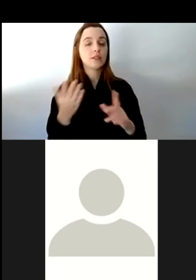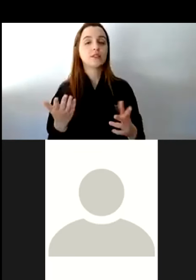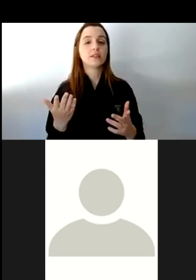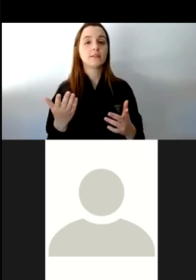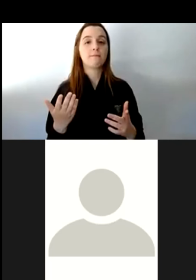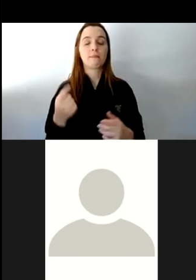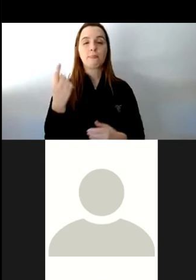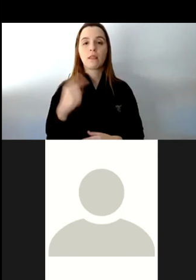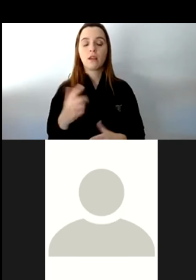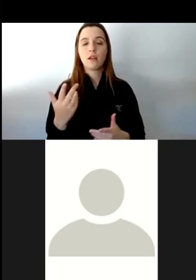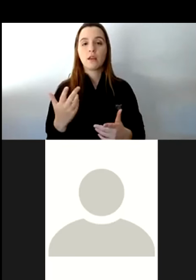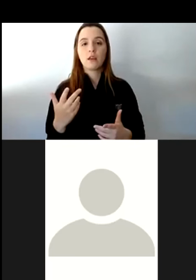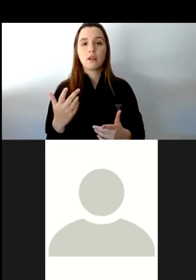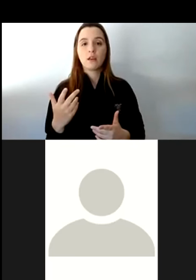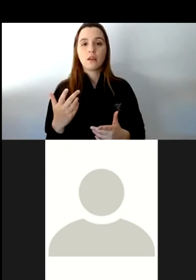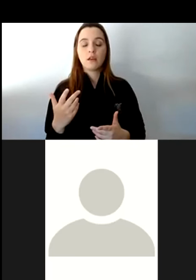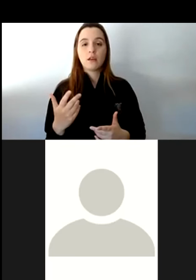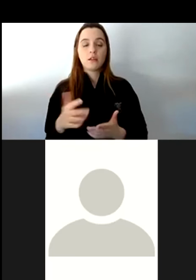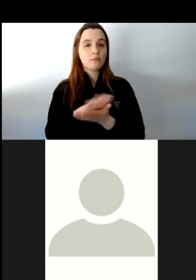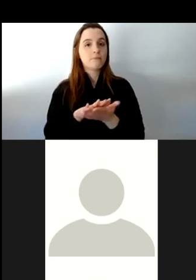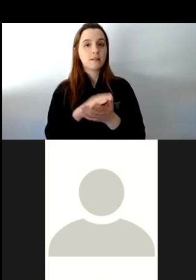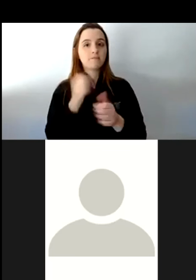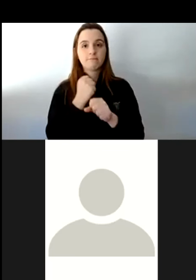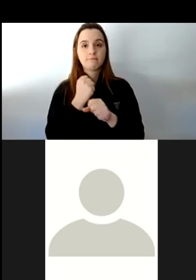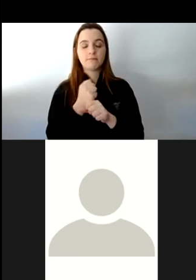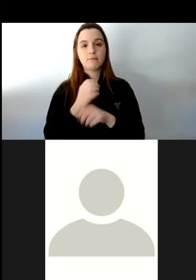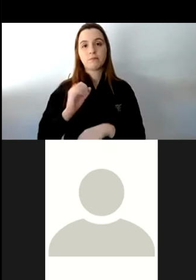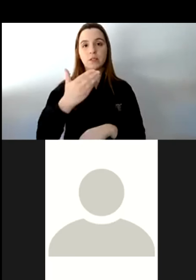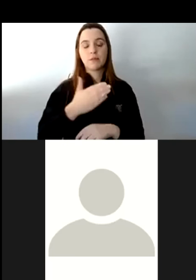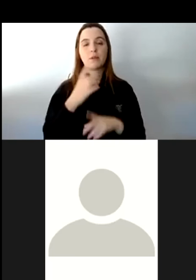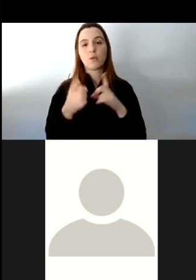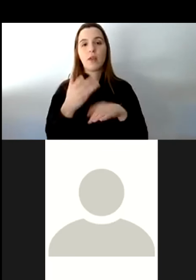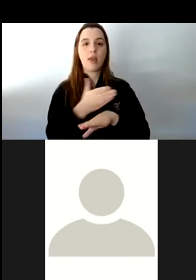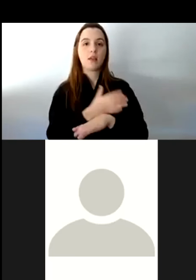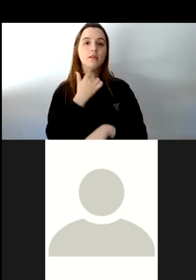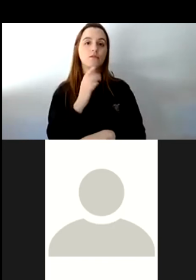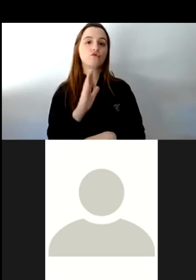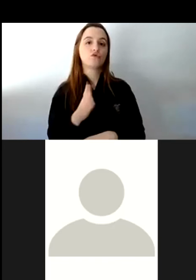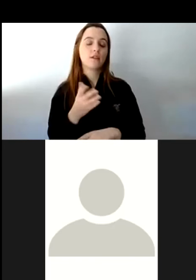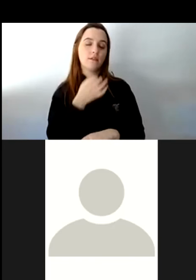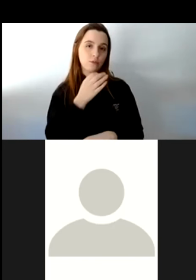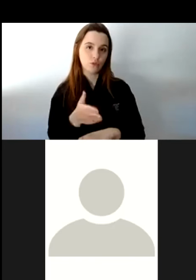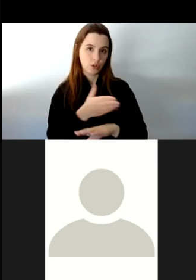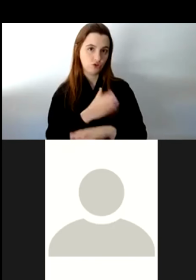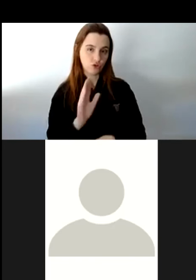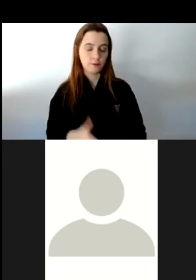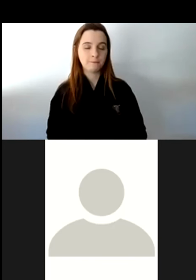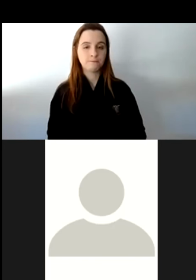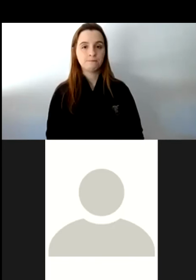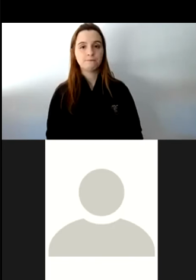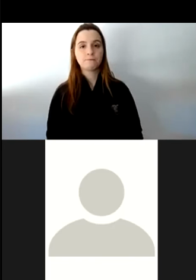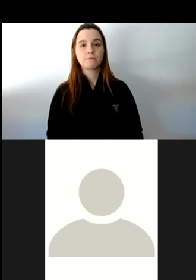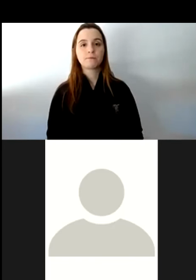tem como principais eixos de atuação, no decorrer um pouco daquilo como estivemos a falar,